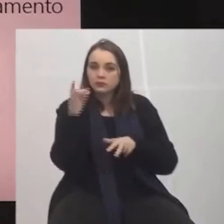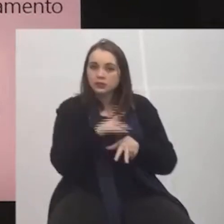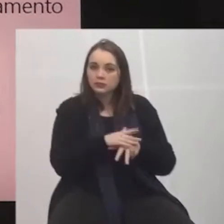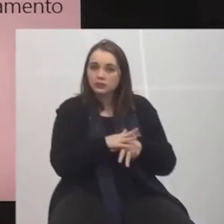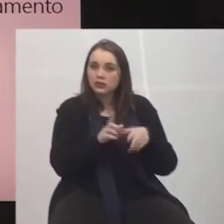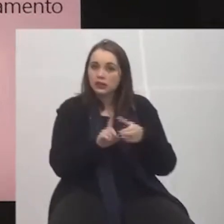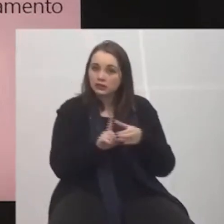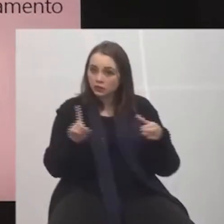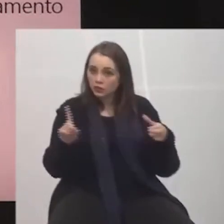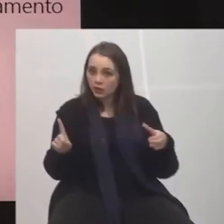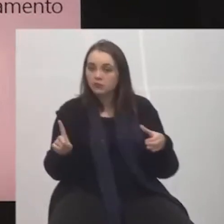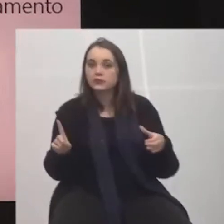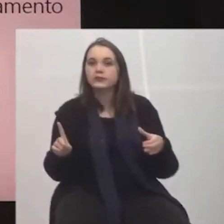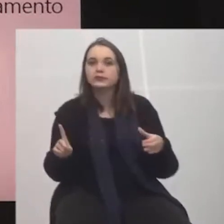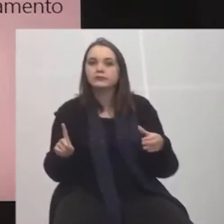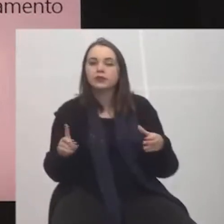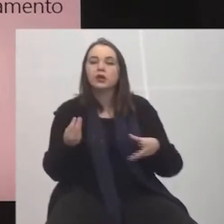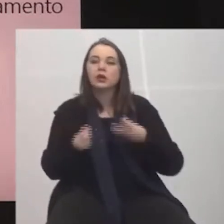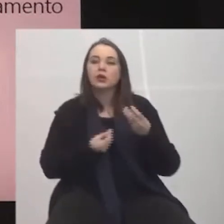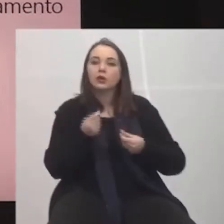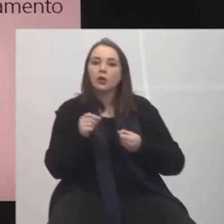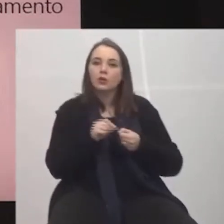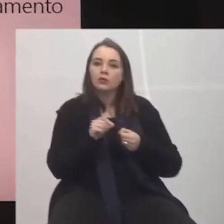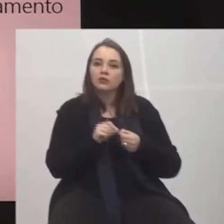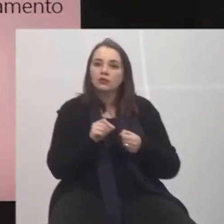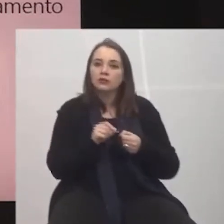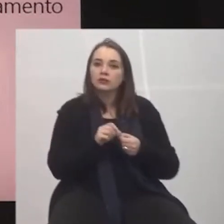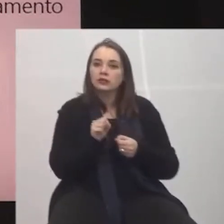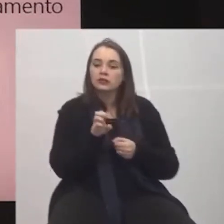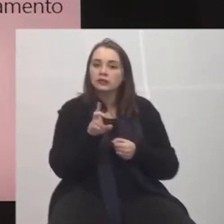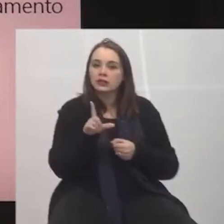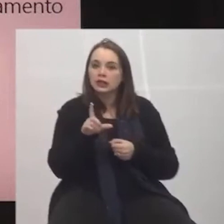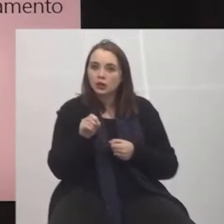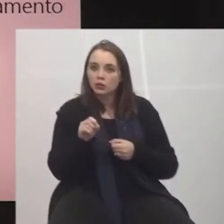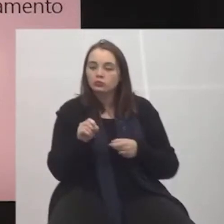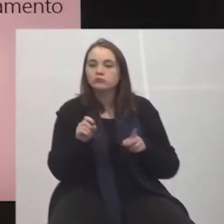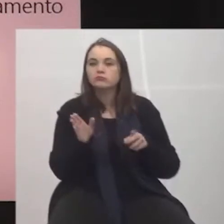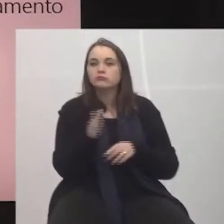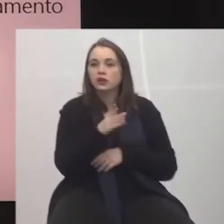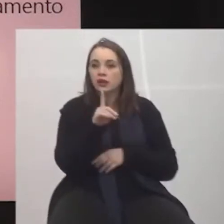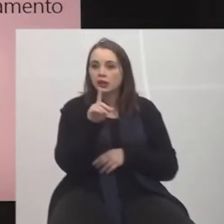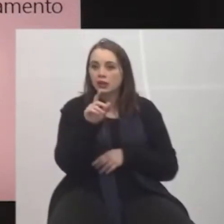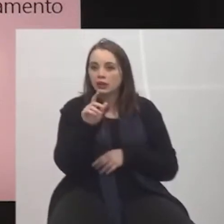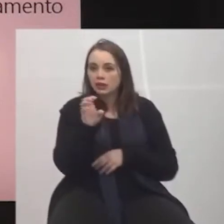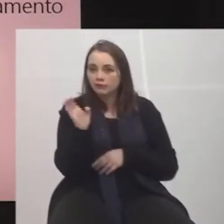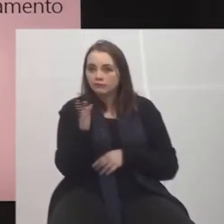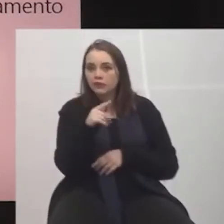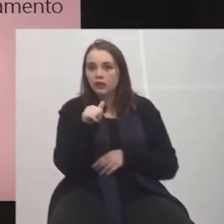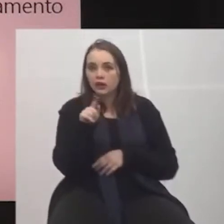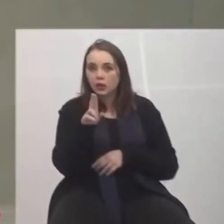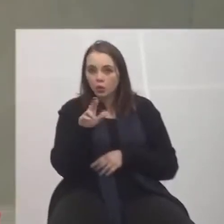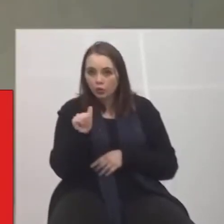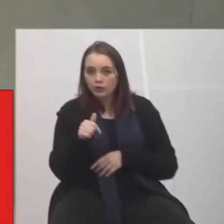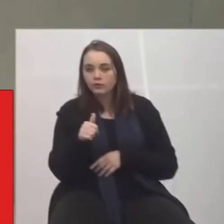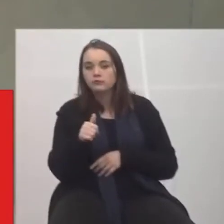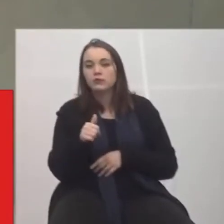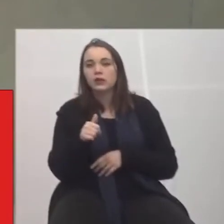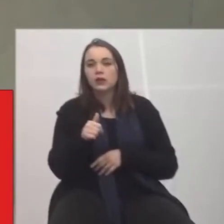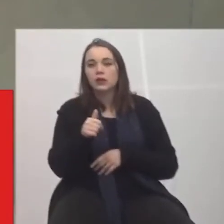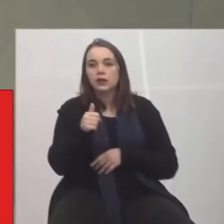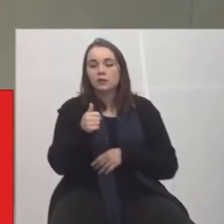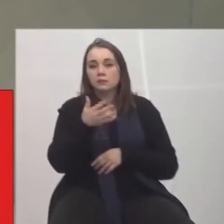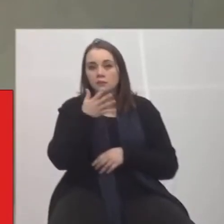isolamento domiciliar, como fazer selo d'água com garrafinha e de acesso, assim, para o paciente manter o seu